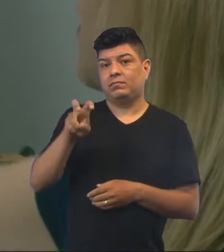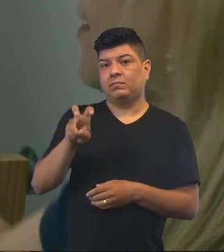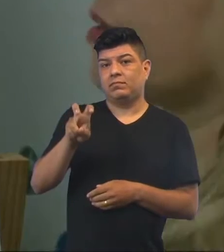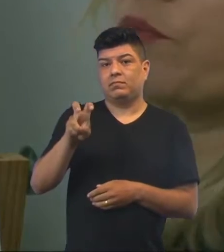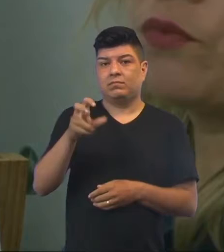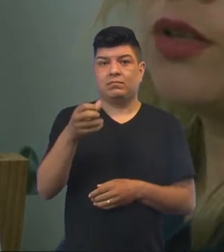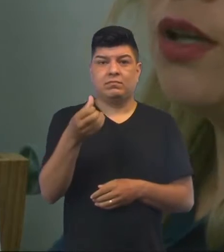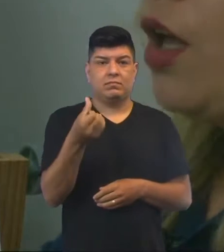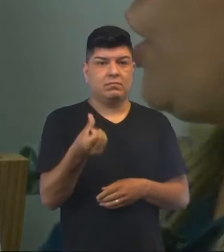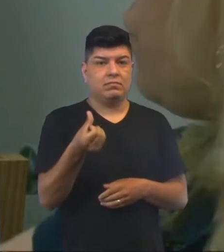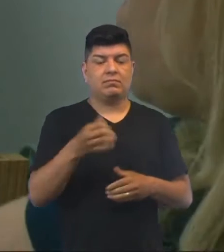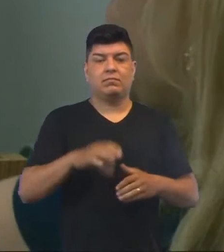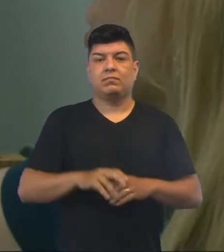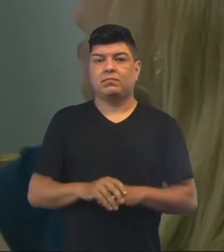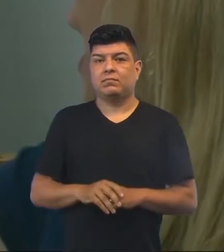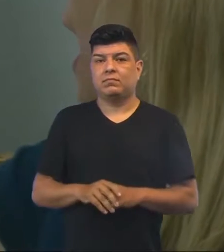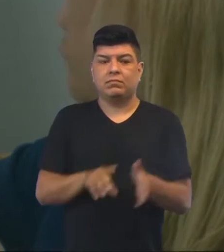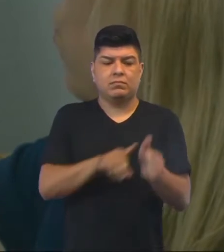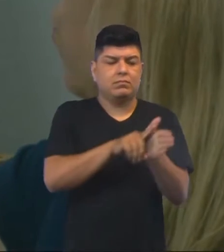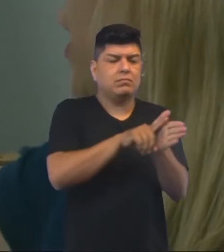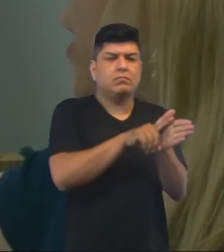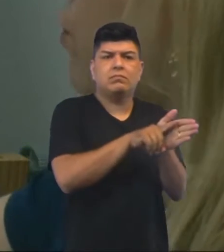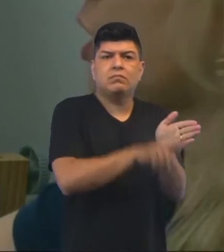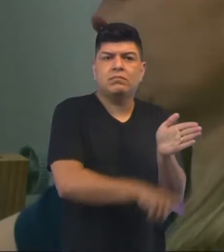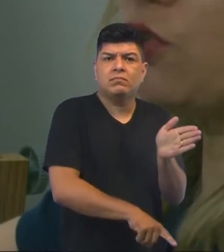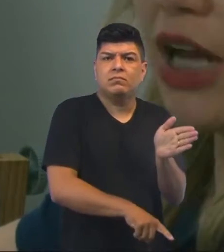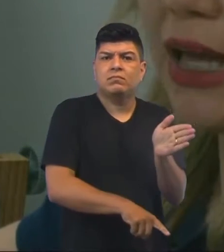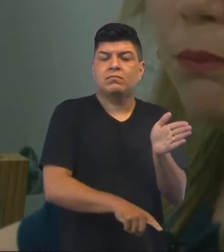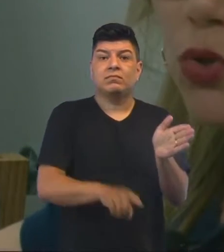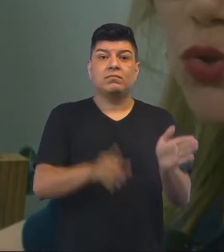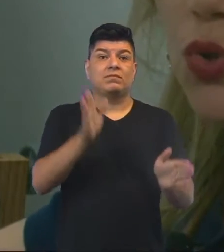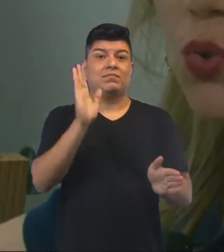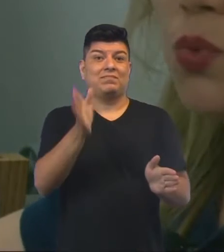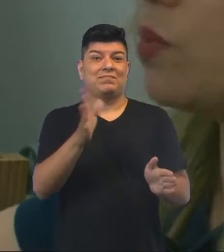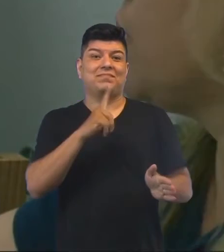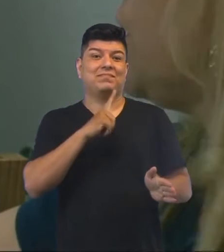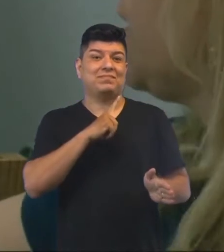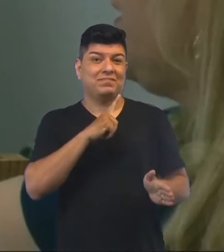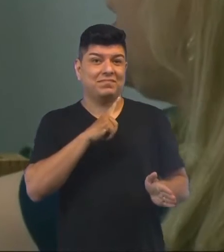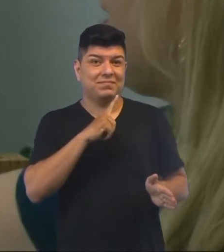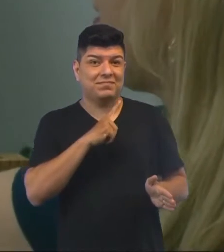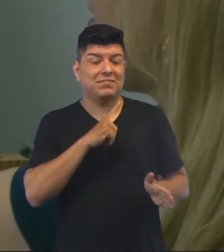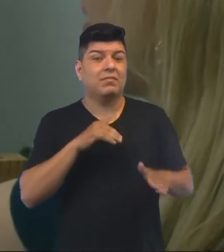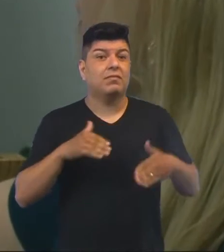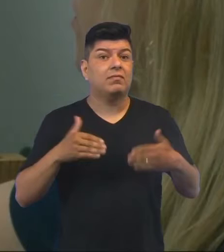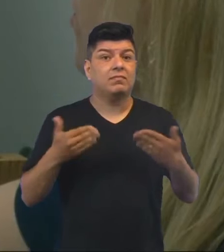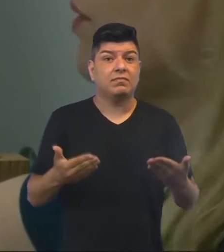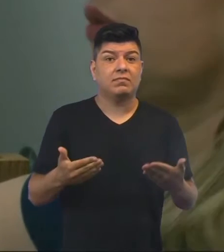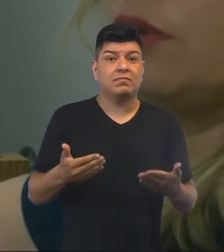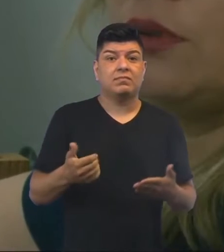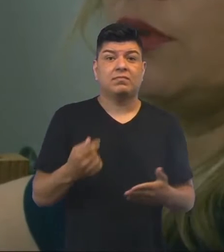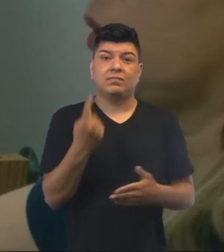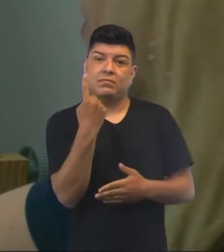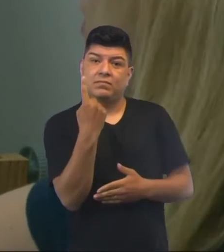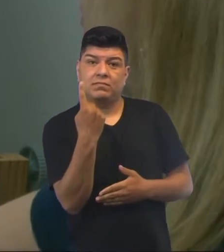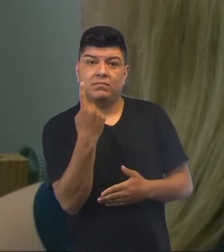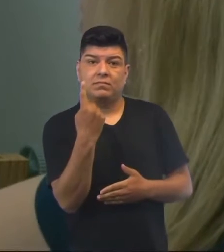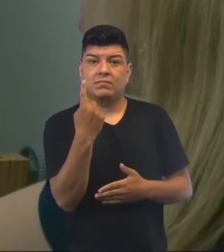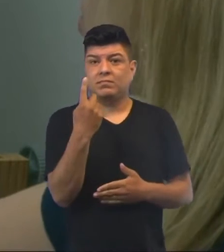256 eu vou retirar o termo que eu já possuo que é